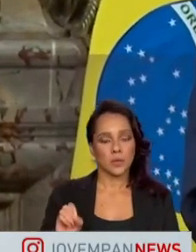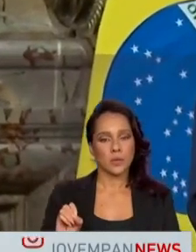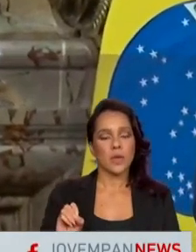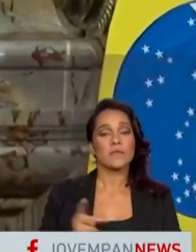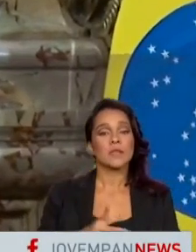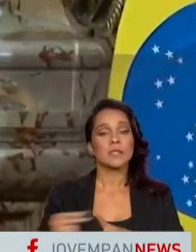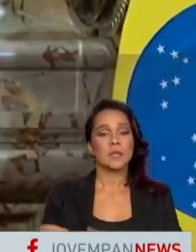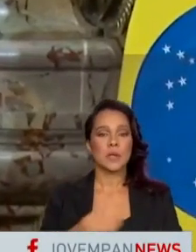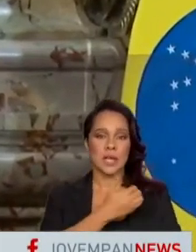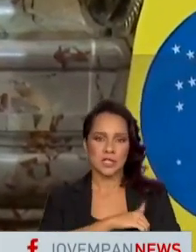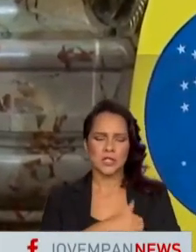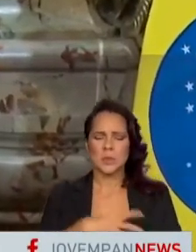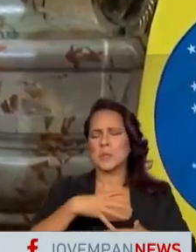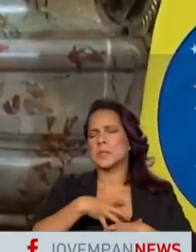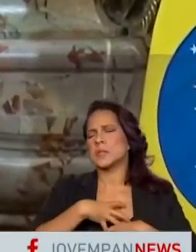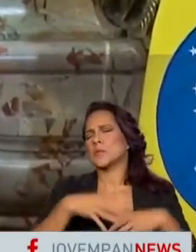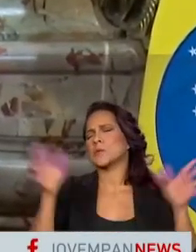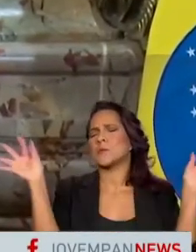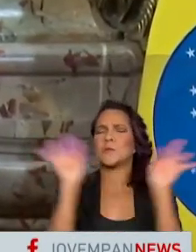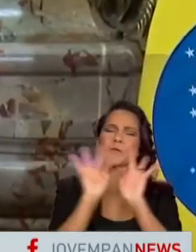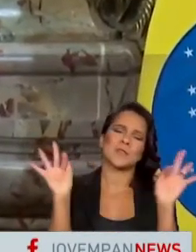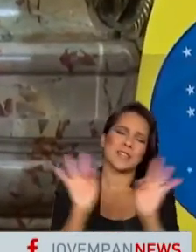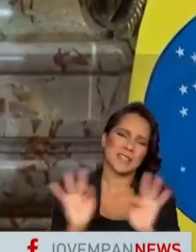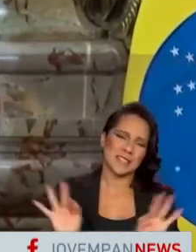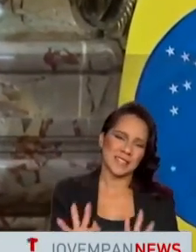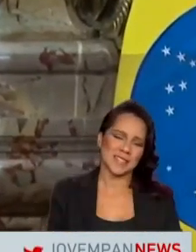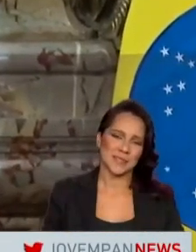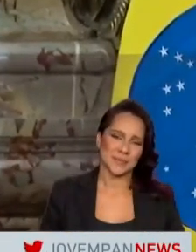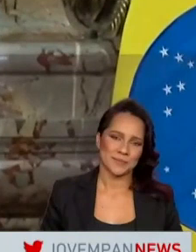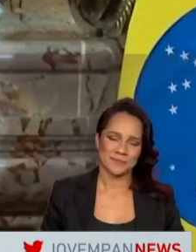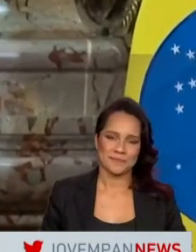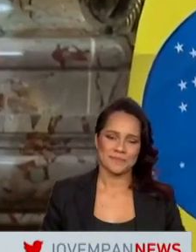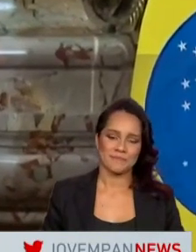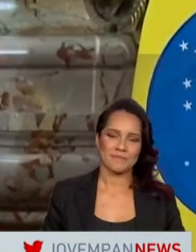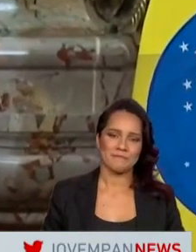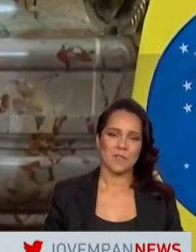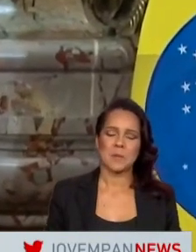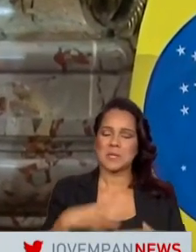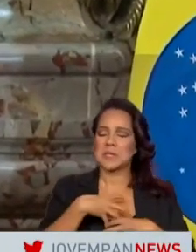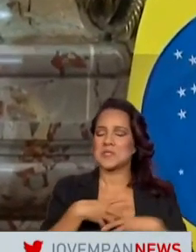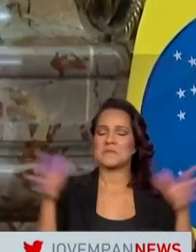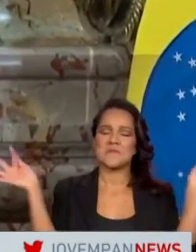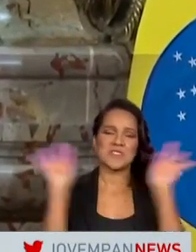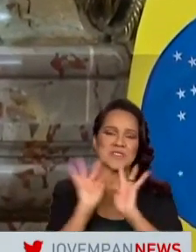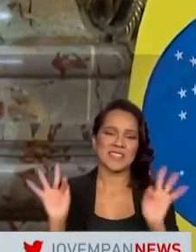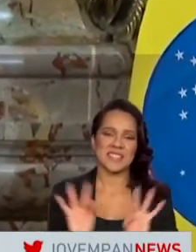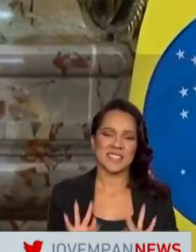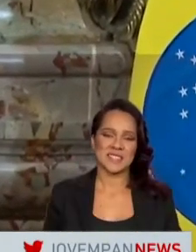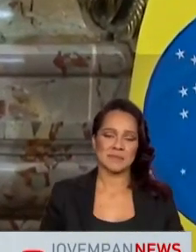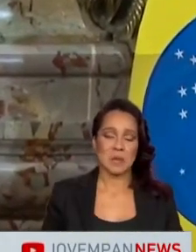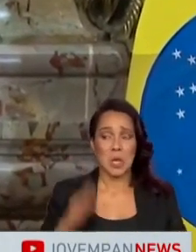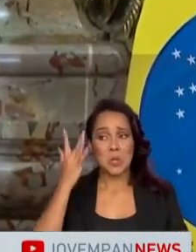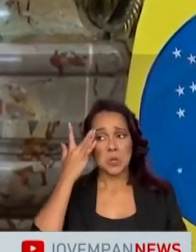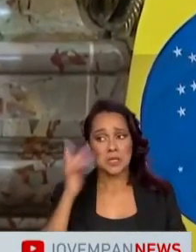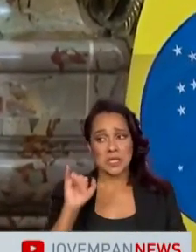eleições na Argentina, eu fiquei muito feliz. O que posso dizer é que quando Alberto Fernandes ganhou as eleições argentinas, me puso muito contento. Não